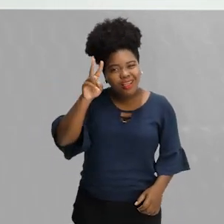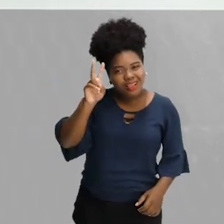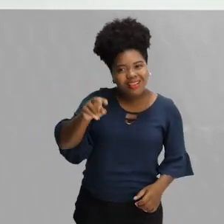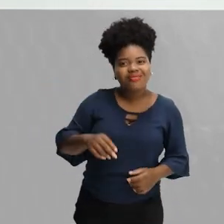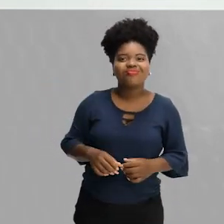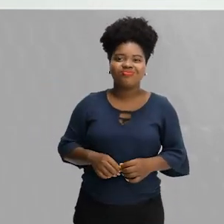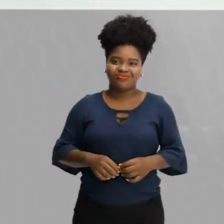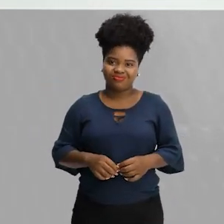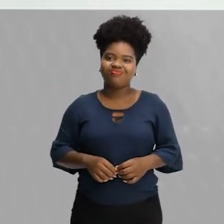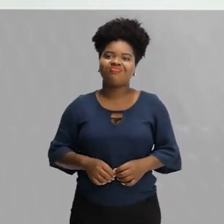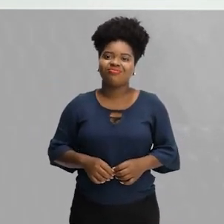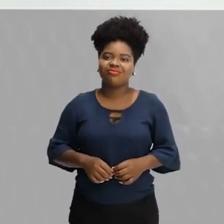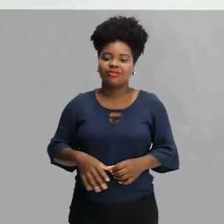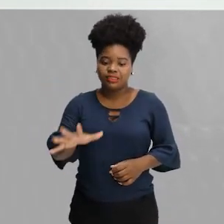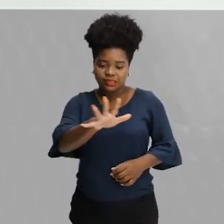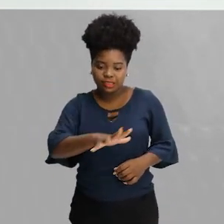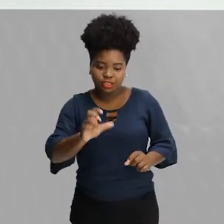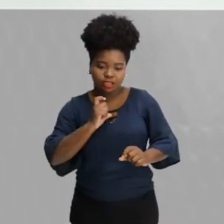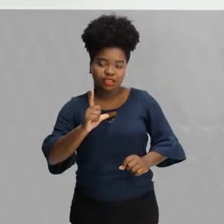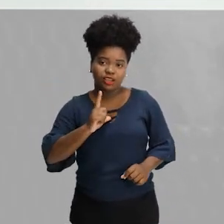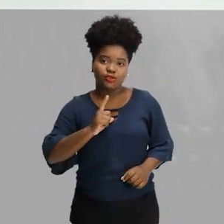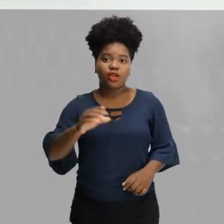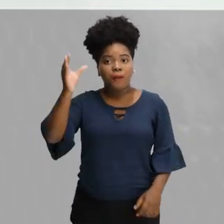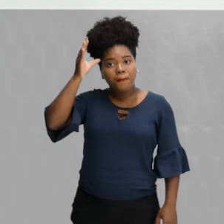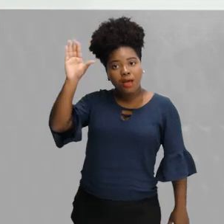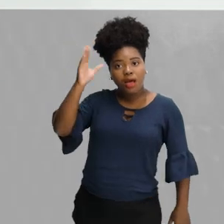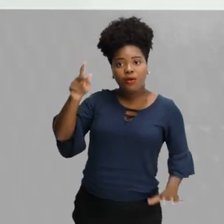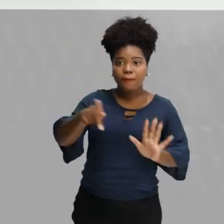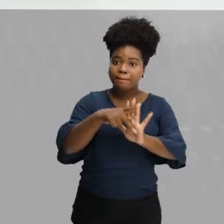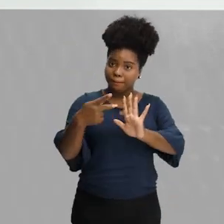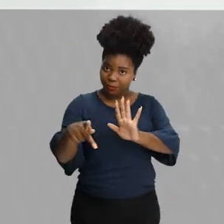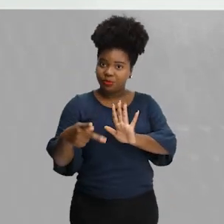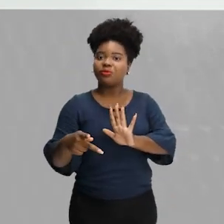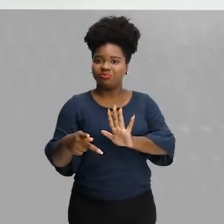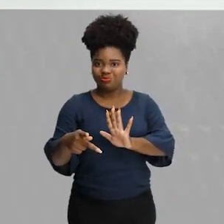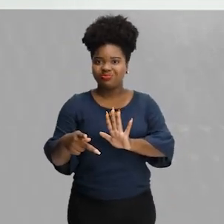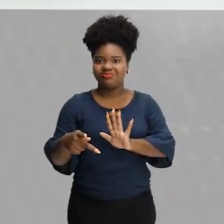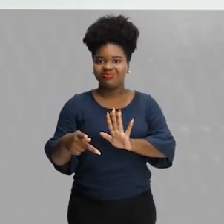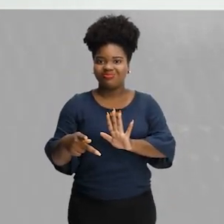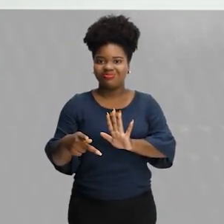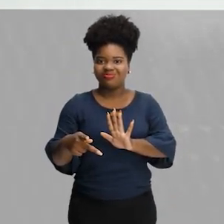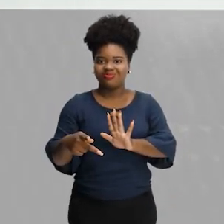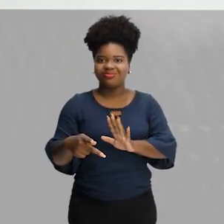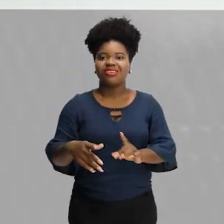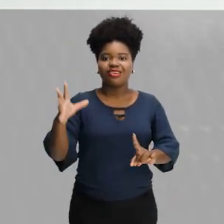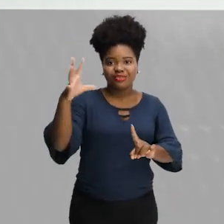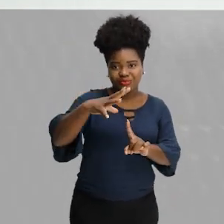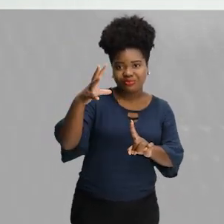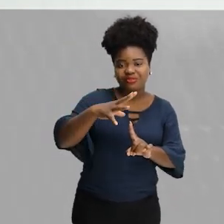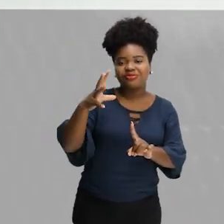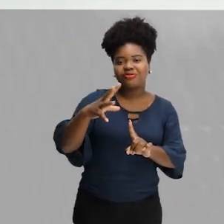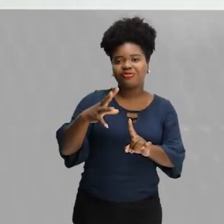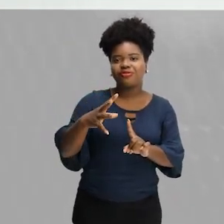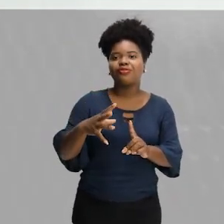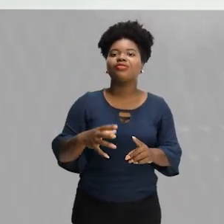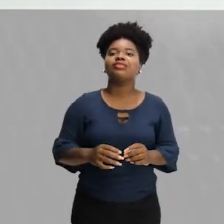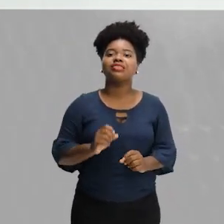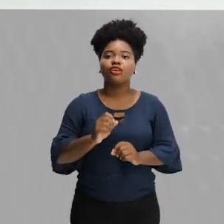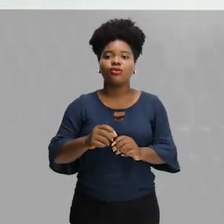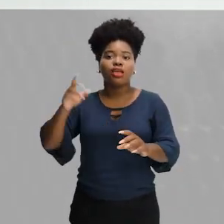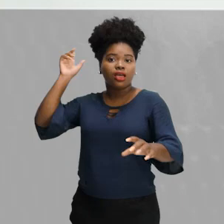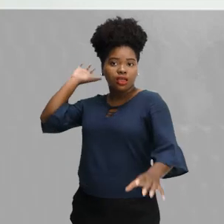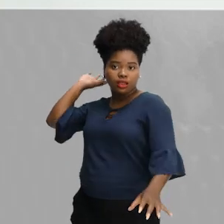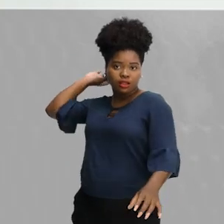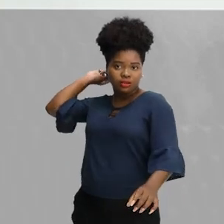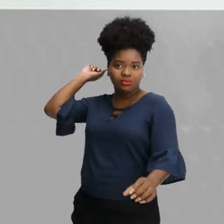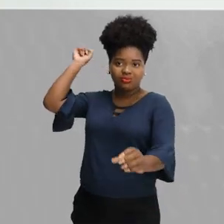Sul. Essa área tem uma cultura própria, tipicamente amazônica, com muita influência inclusive indígena. Quando eu vou para o